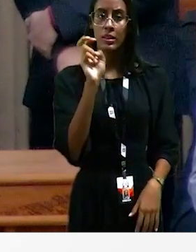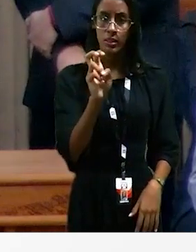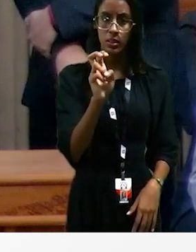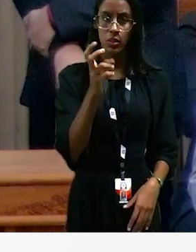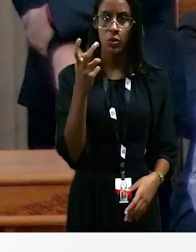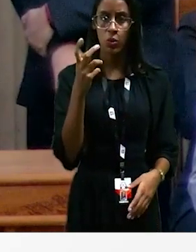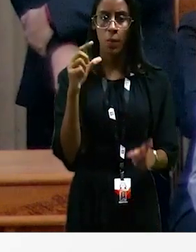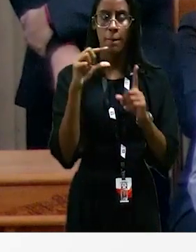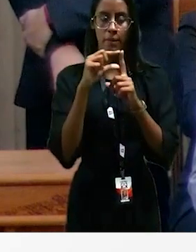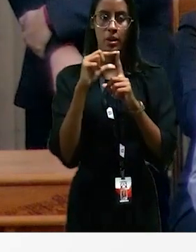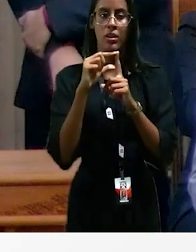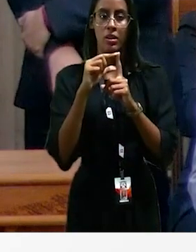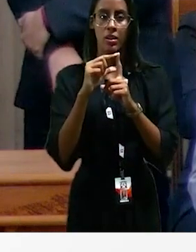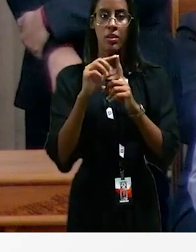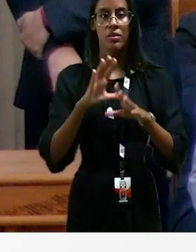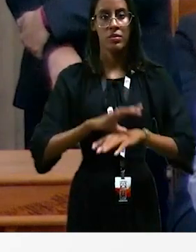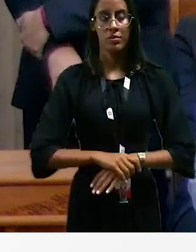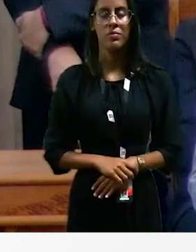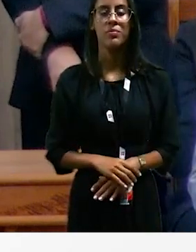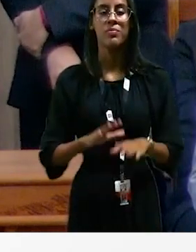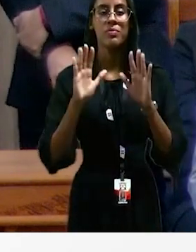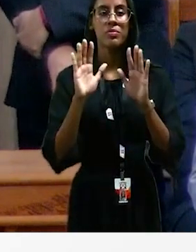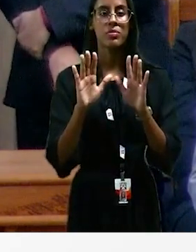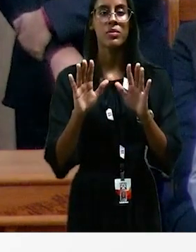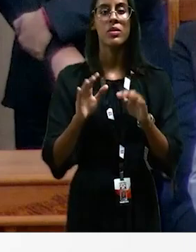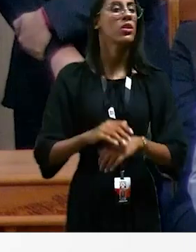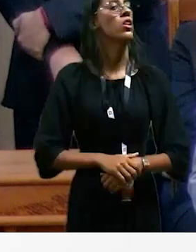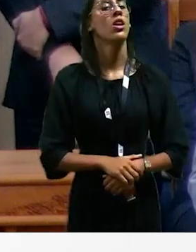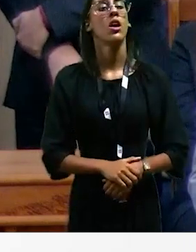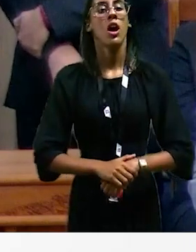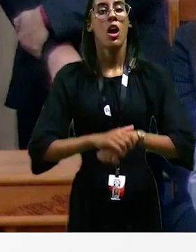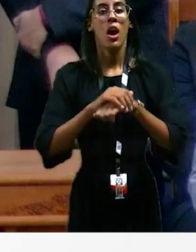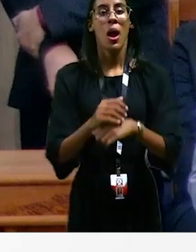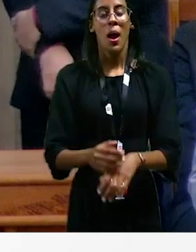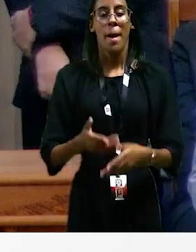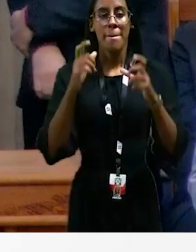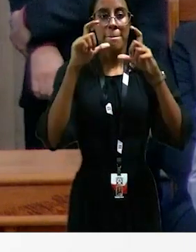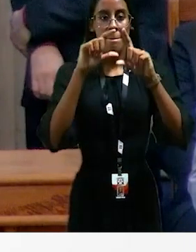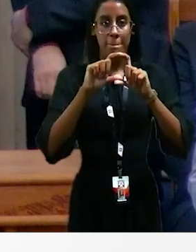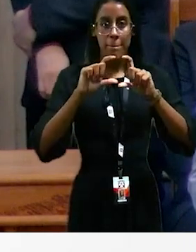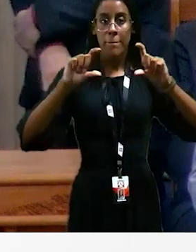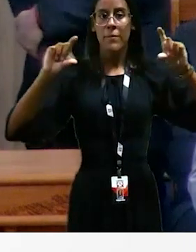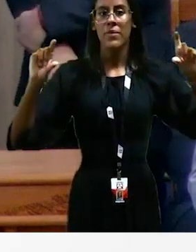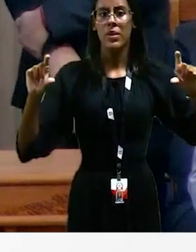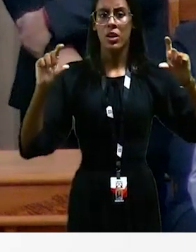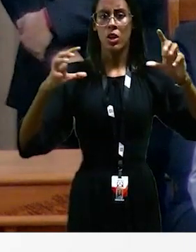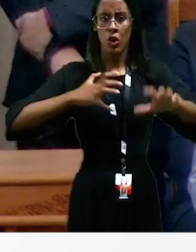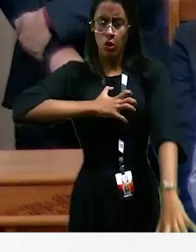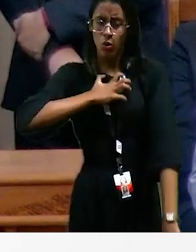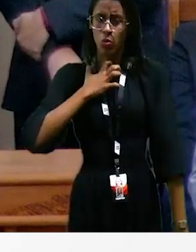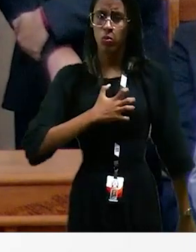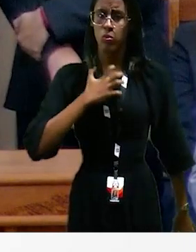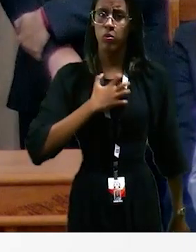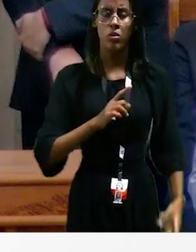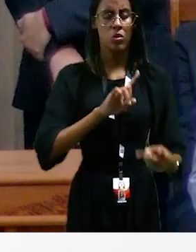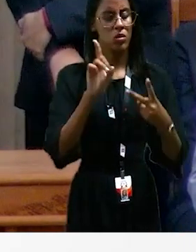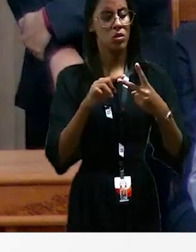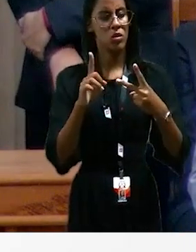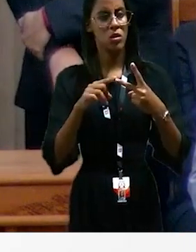religiosa por exemplo discurso cheio de ódio incitação a violência